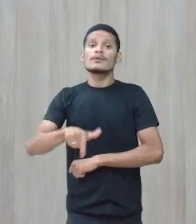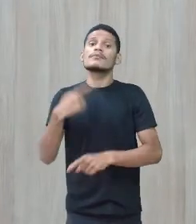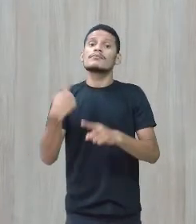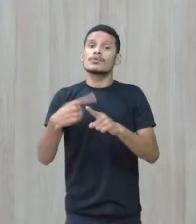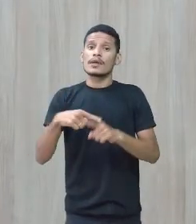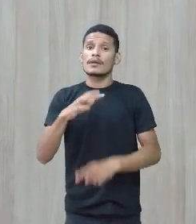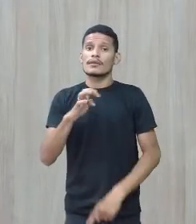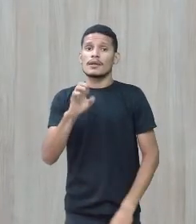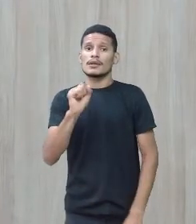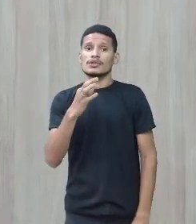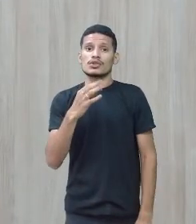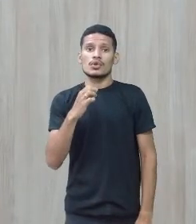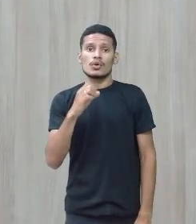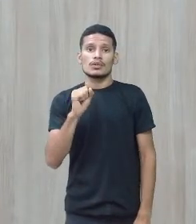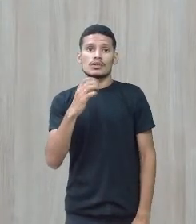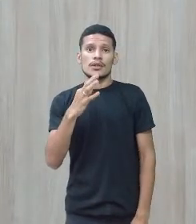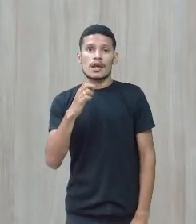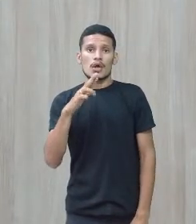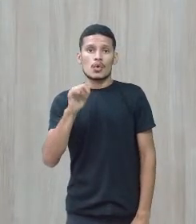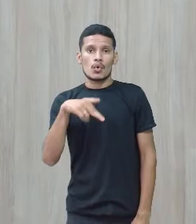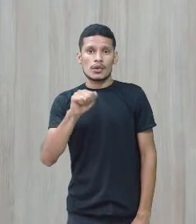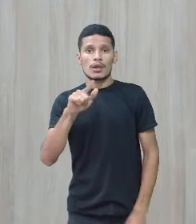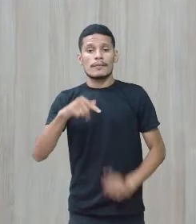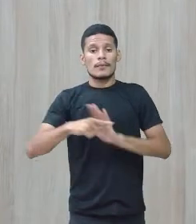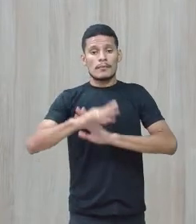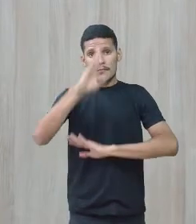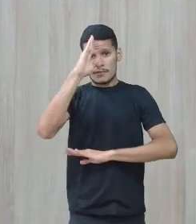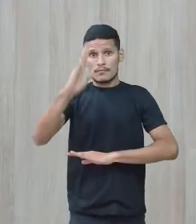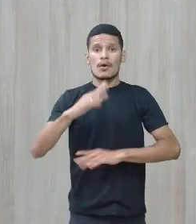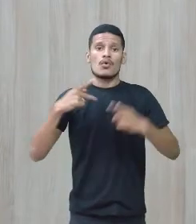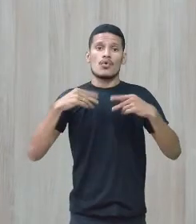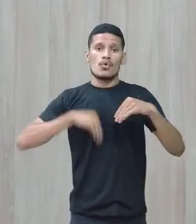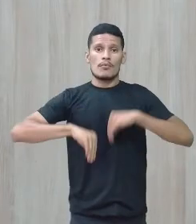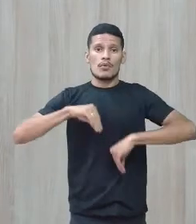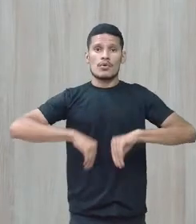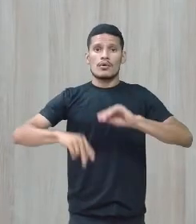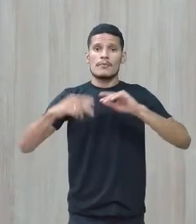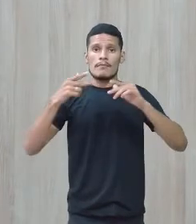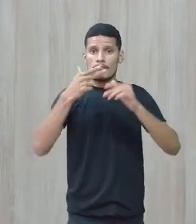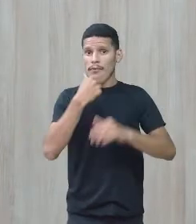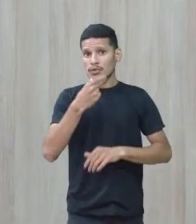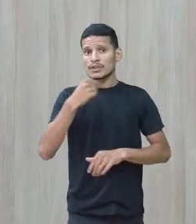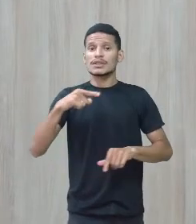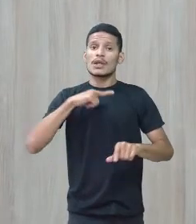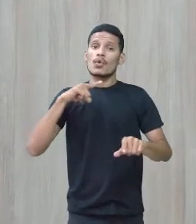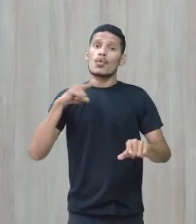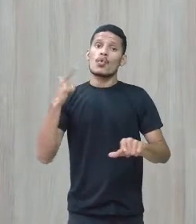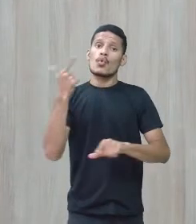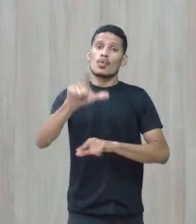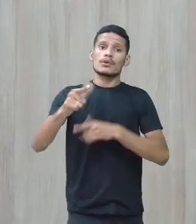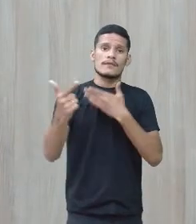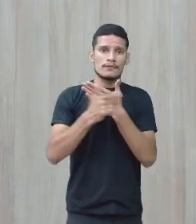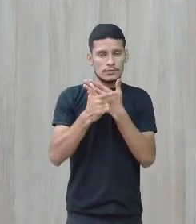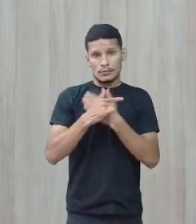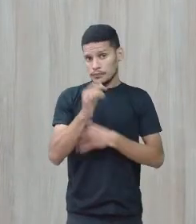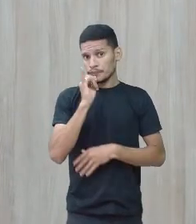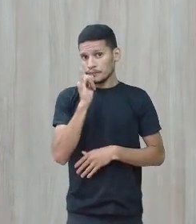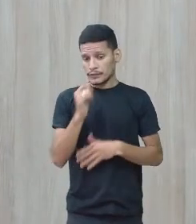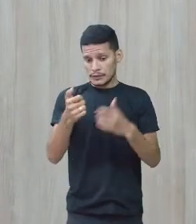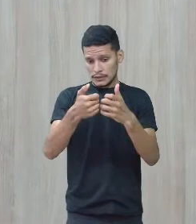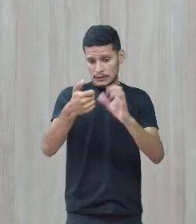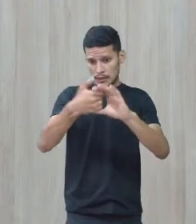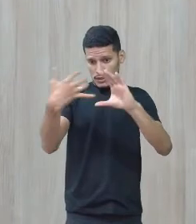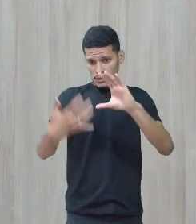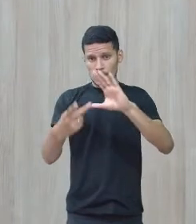testosterona, por ela ser o principal hormônio masculino, ela tem outras funções. Então, por exemplo, as características